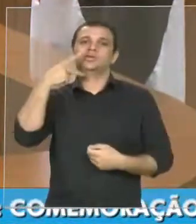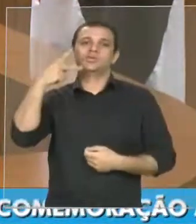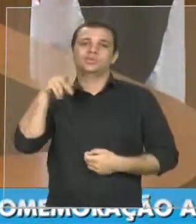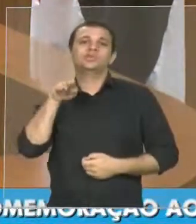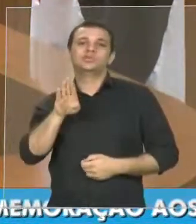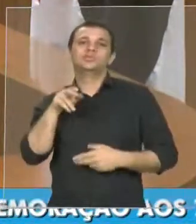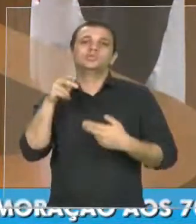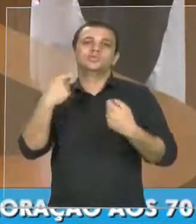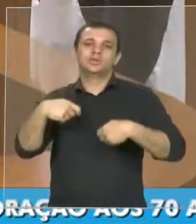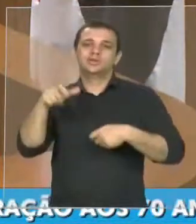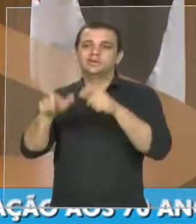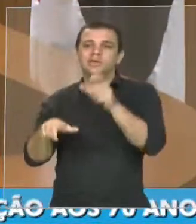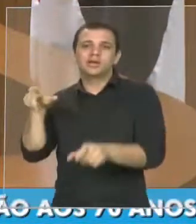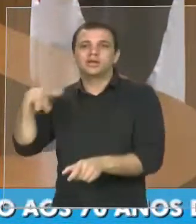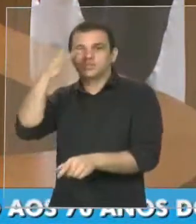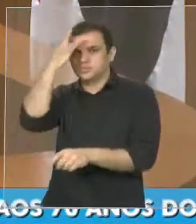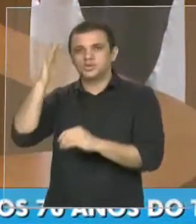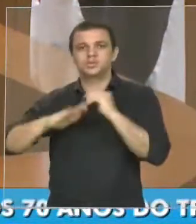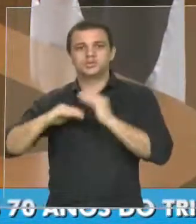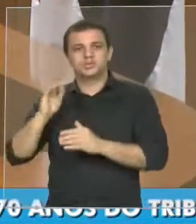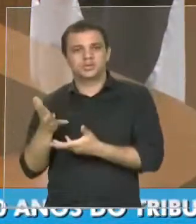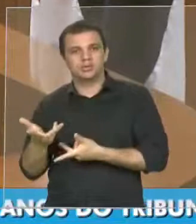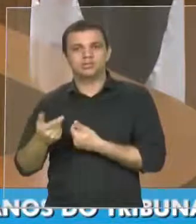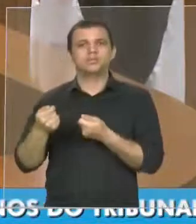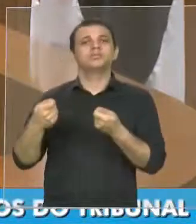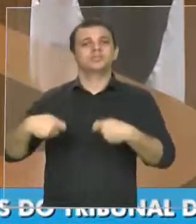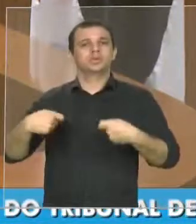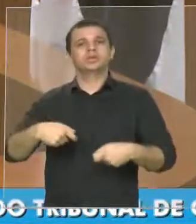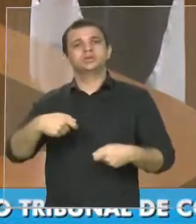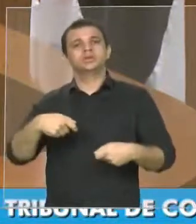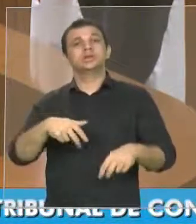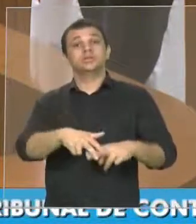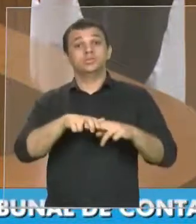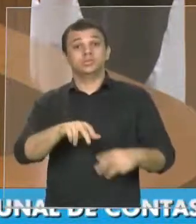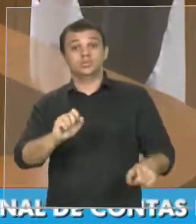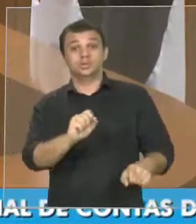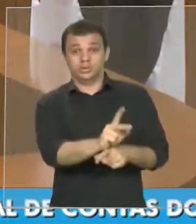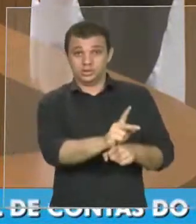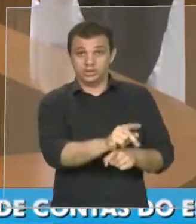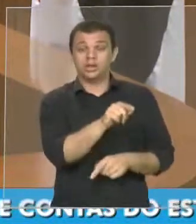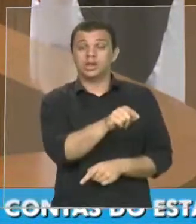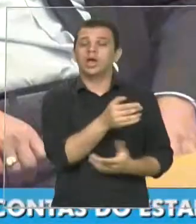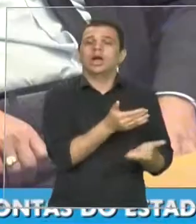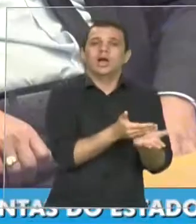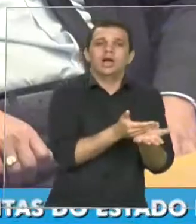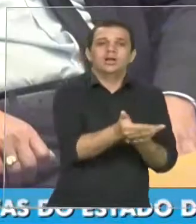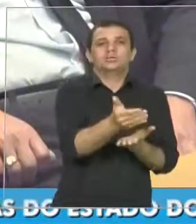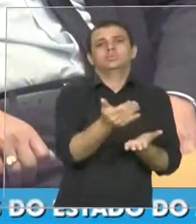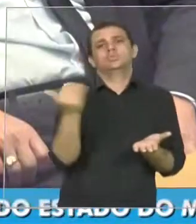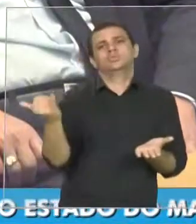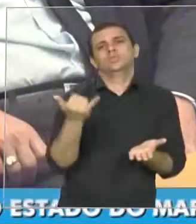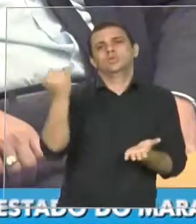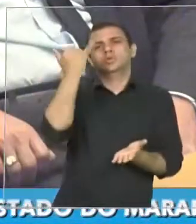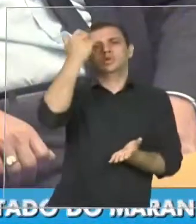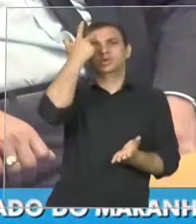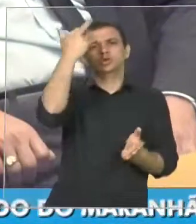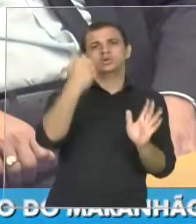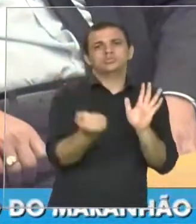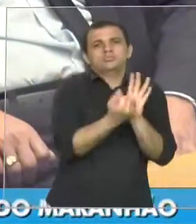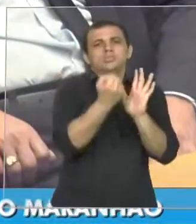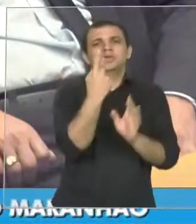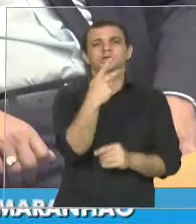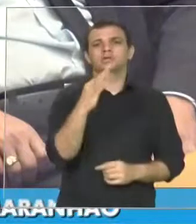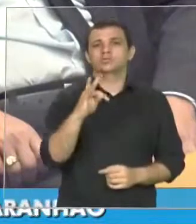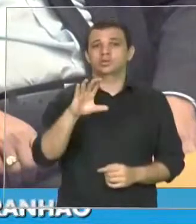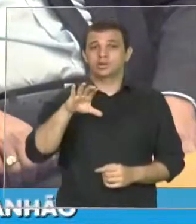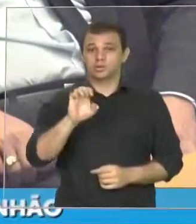qualificada. Ali, naquele momento, de fato, eu considero um momento histórico importantíssimo do Tribunal de Contas, quase como se fosse